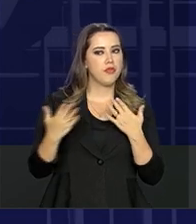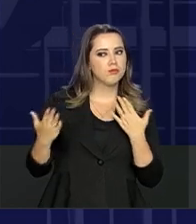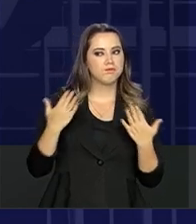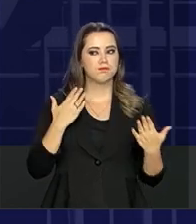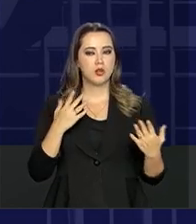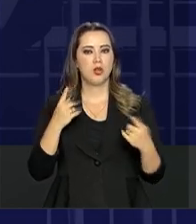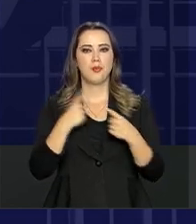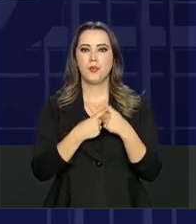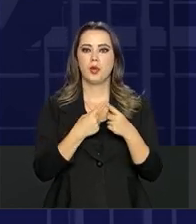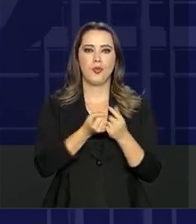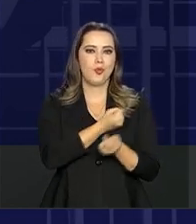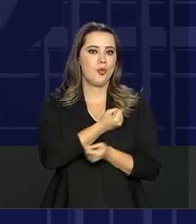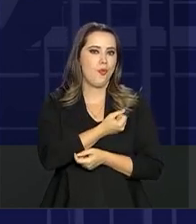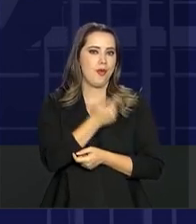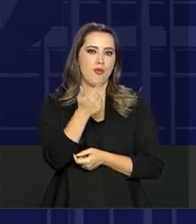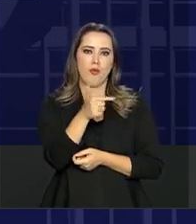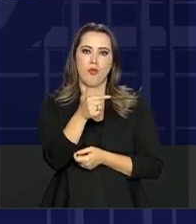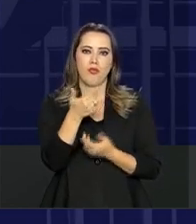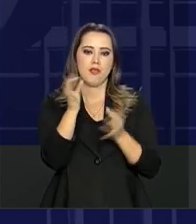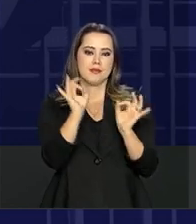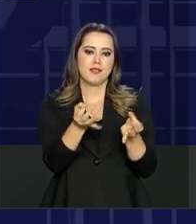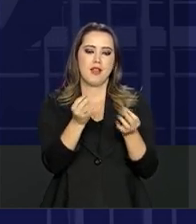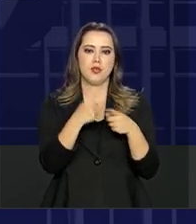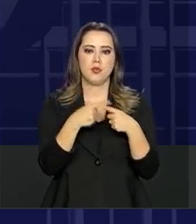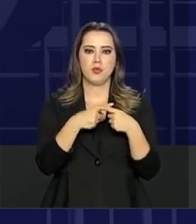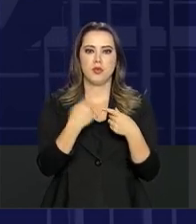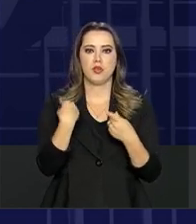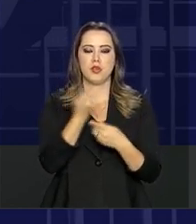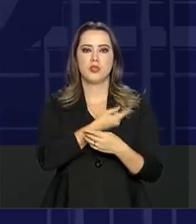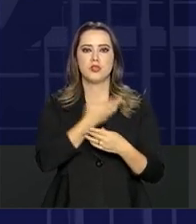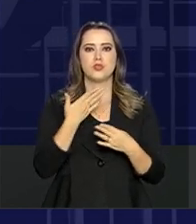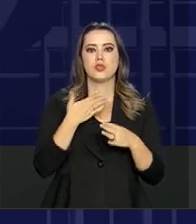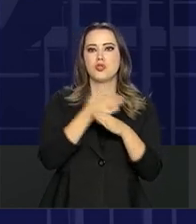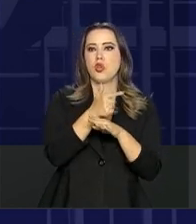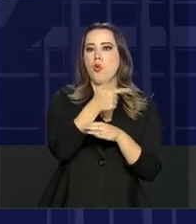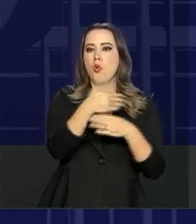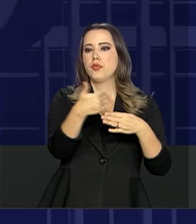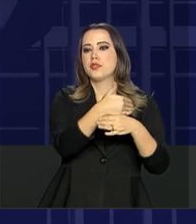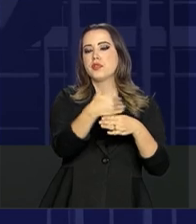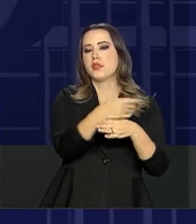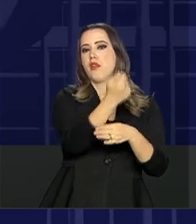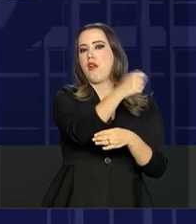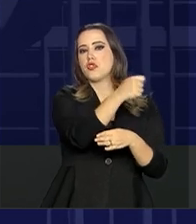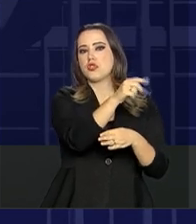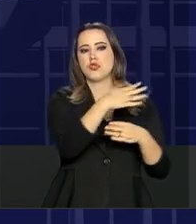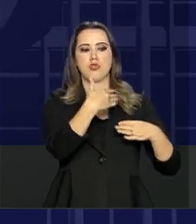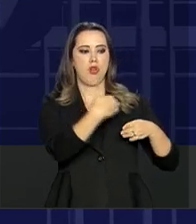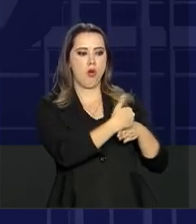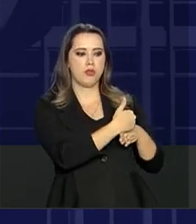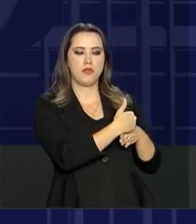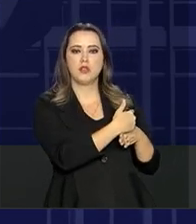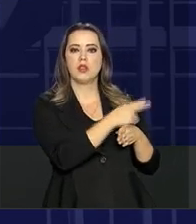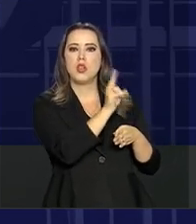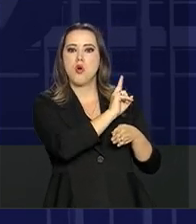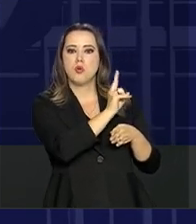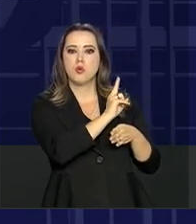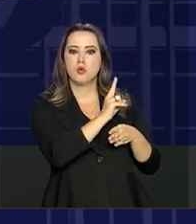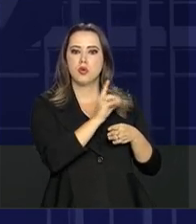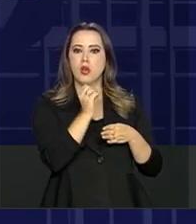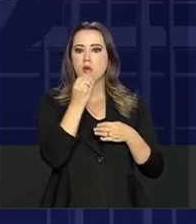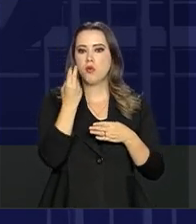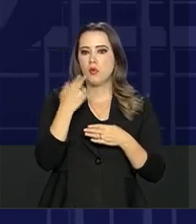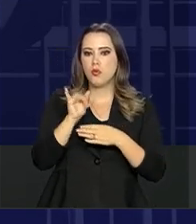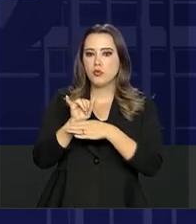esses números não são precisos, porque eles saem pelas fronteiras que nós temos com a Argentina, que temos com o Uruguai, ou saem por